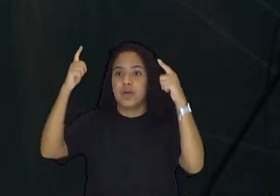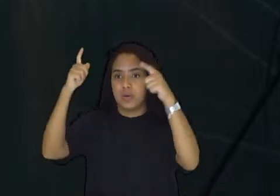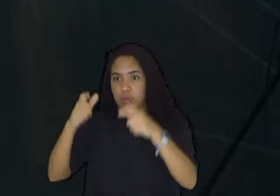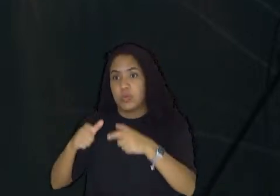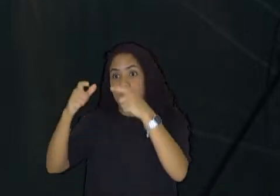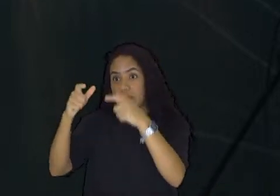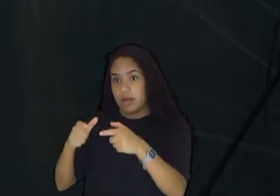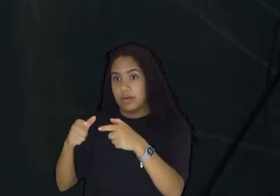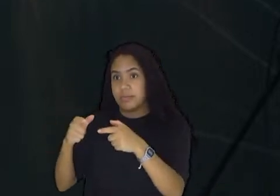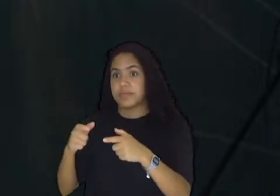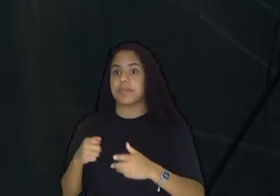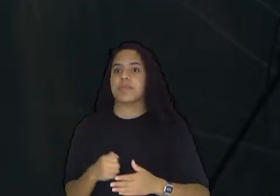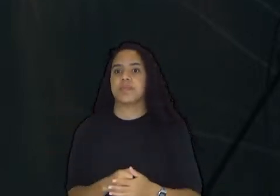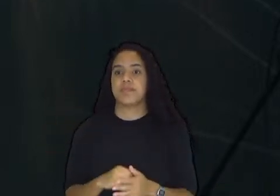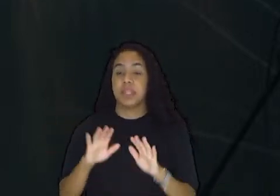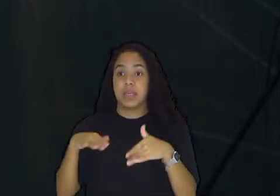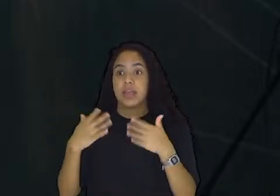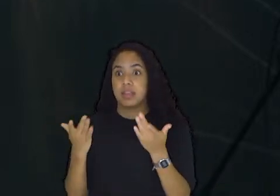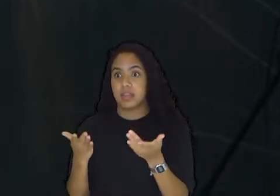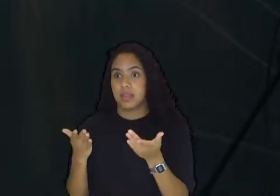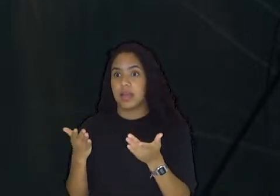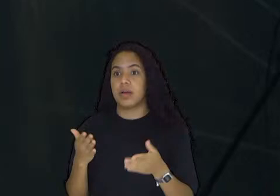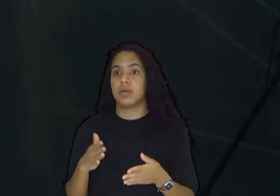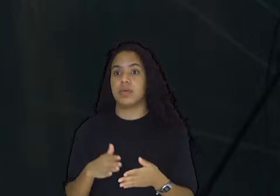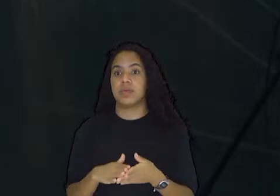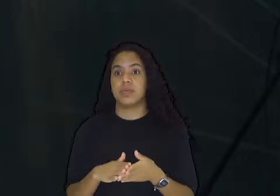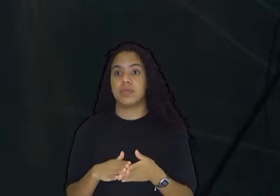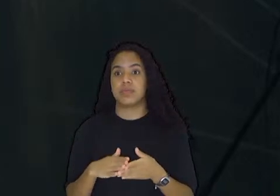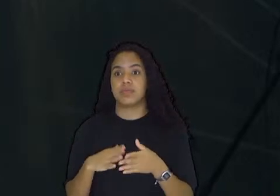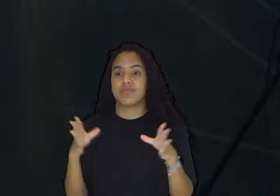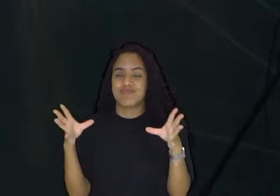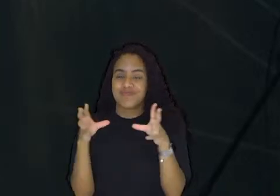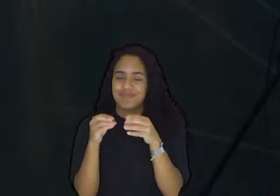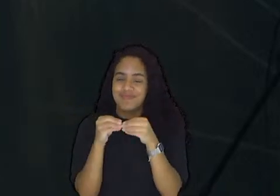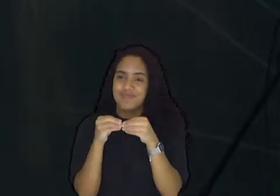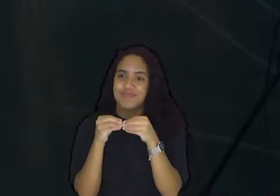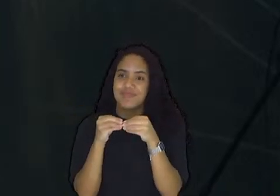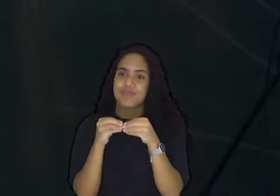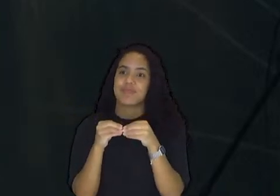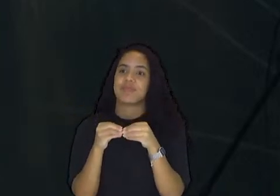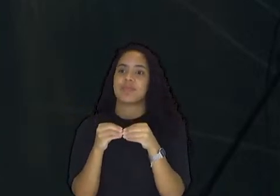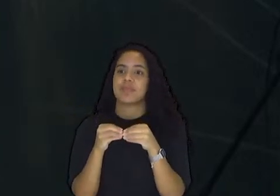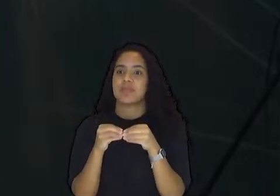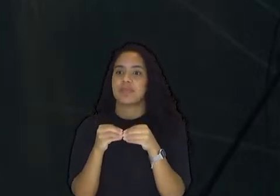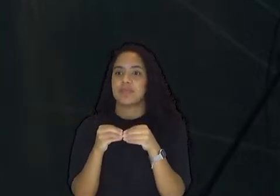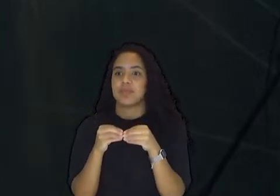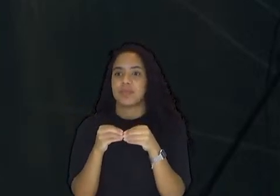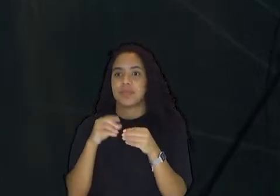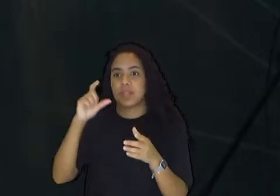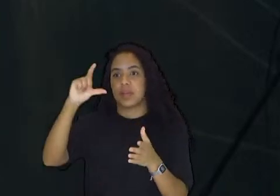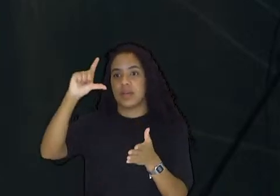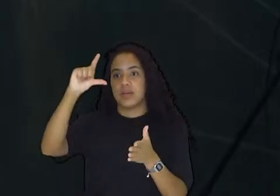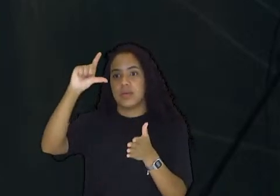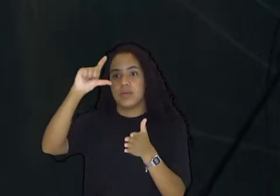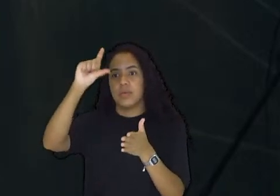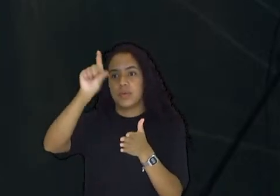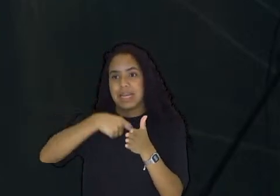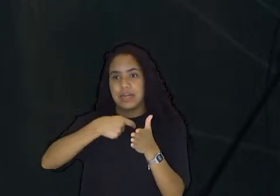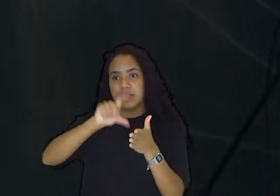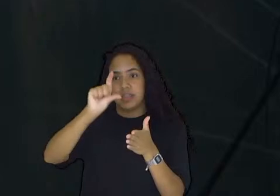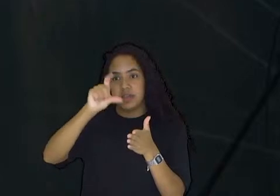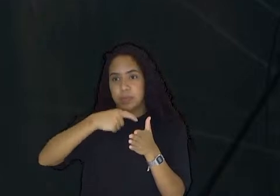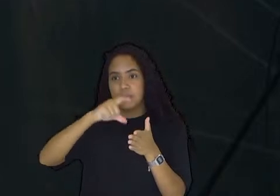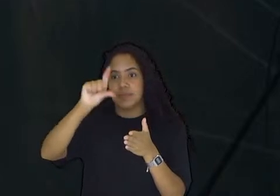quatro ou cinco vezes para pagar, mas o mês que vem diminui. Então está mais fácil fazer a inscrição hoje do que semana que vem,